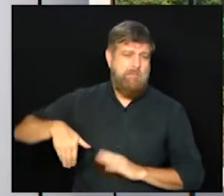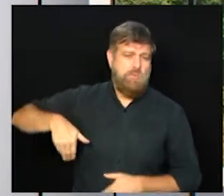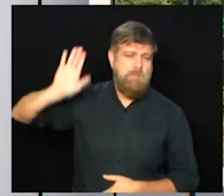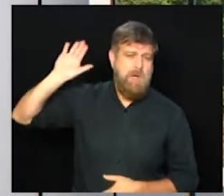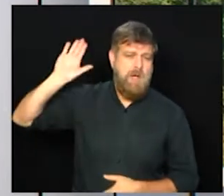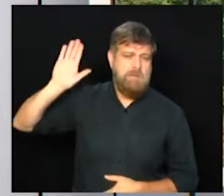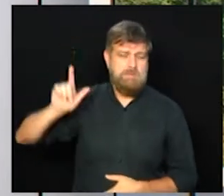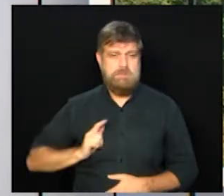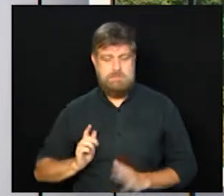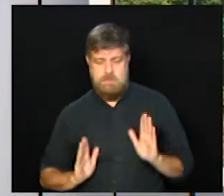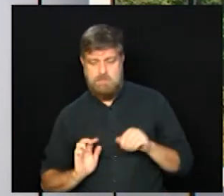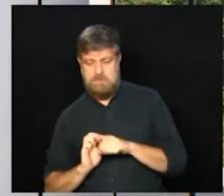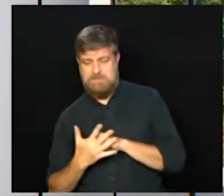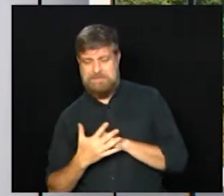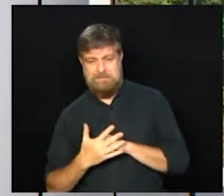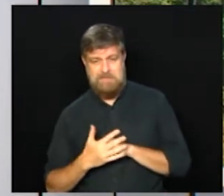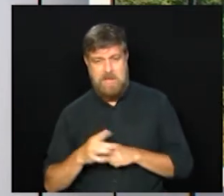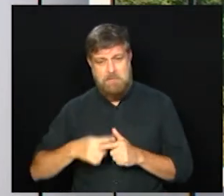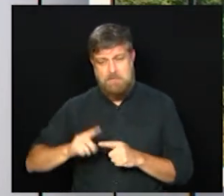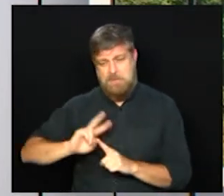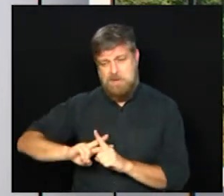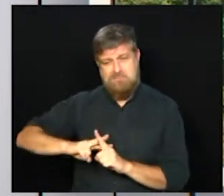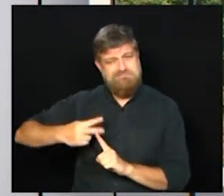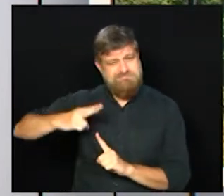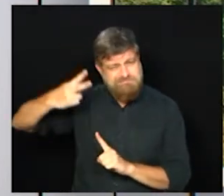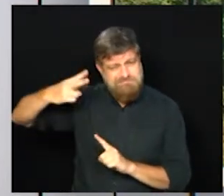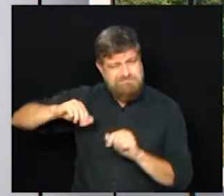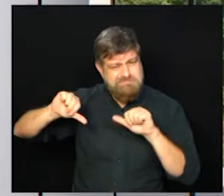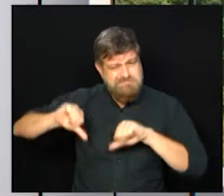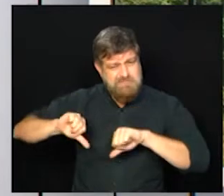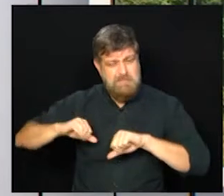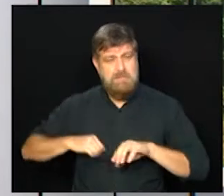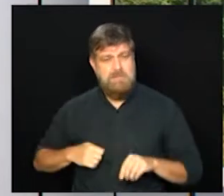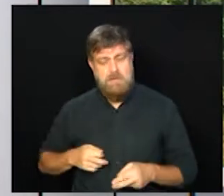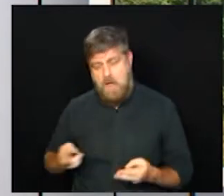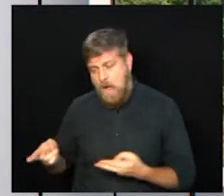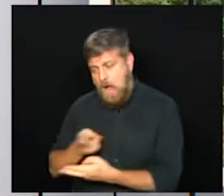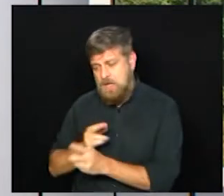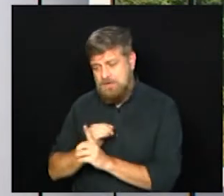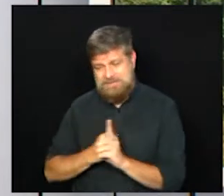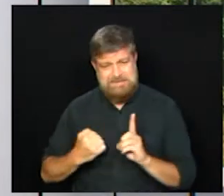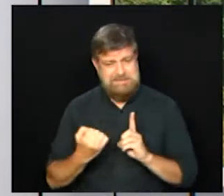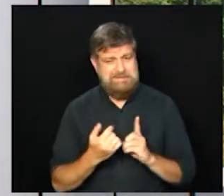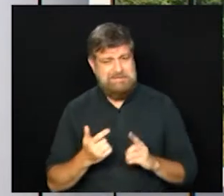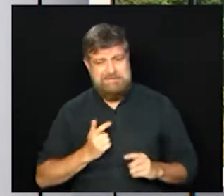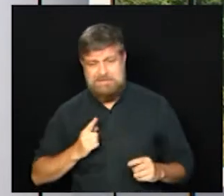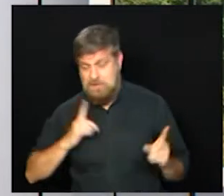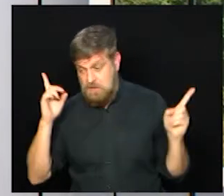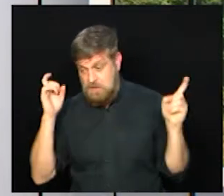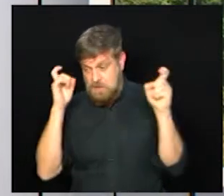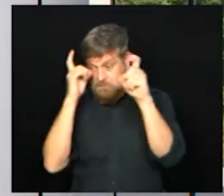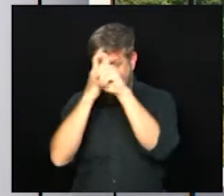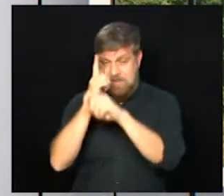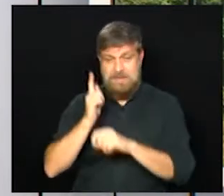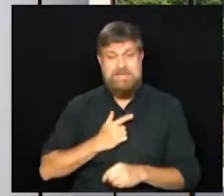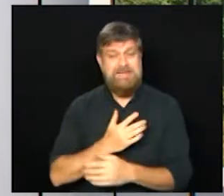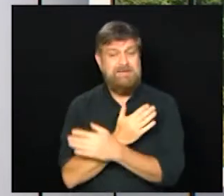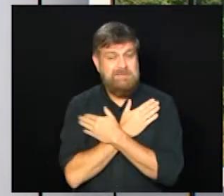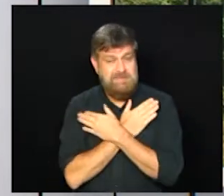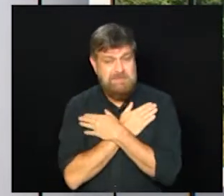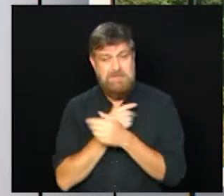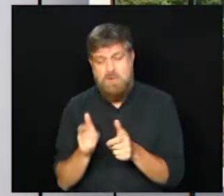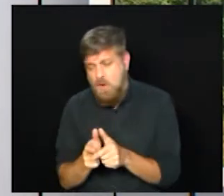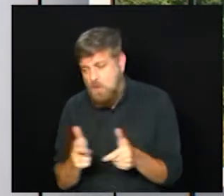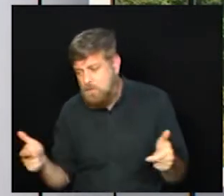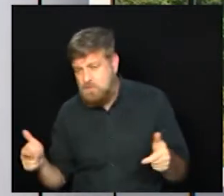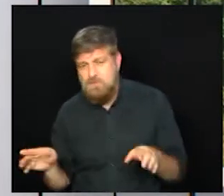pandemia agravou o problema, na medida que as relações sociais estão dificultadas, na medida que a gente tem aumento do desemprego, aumento